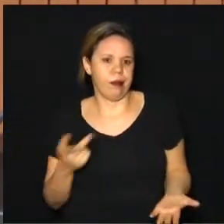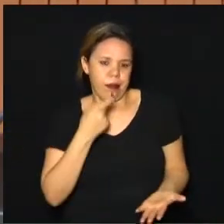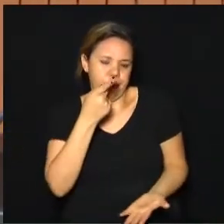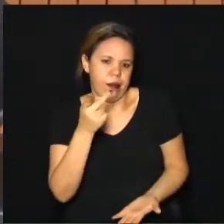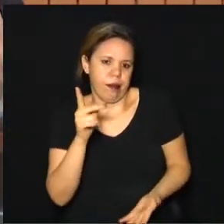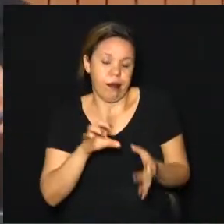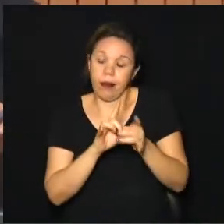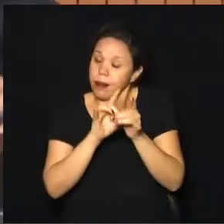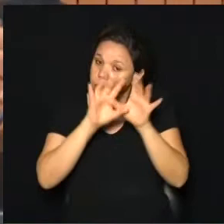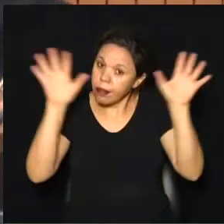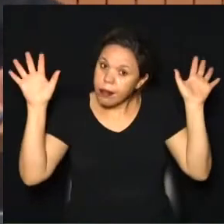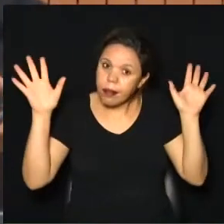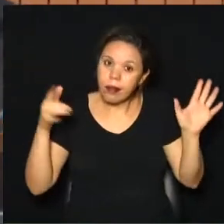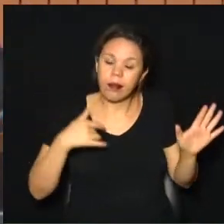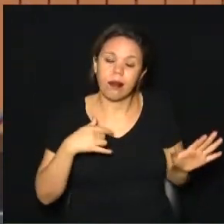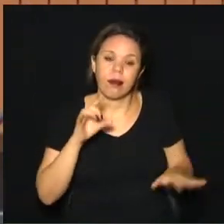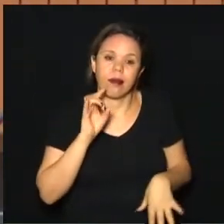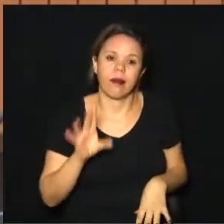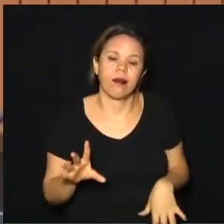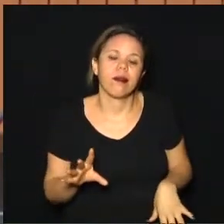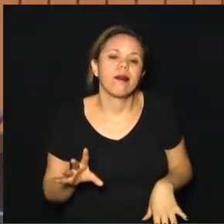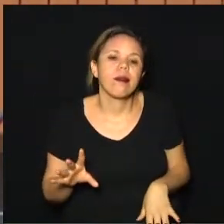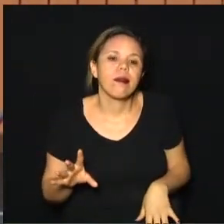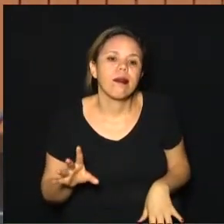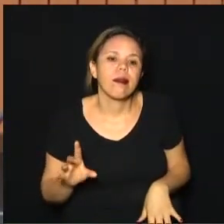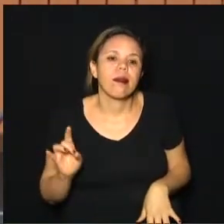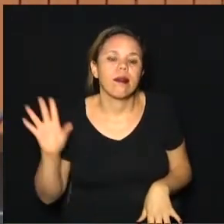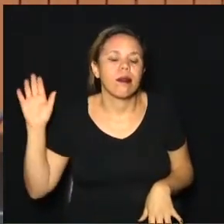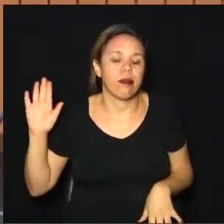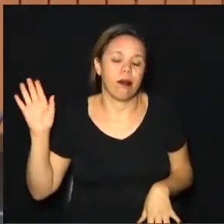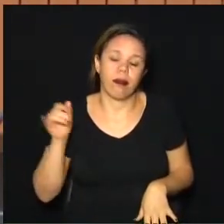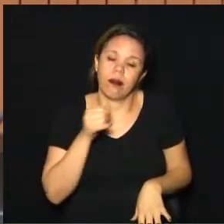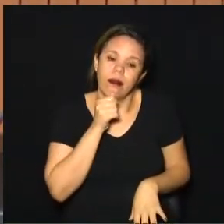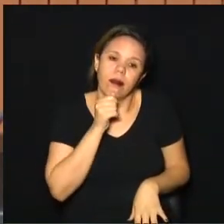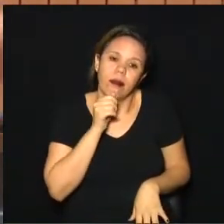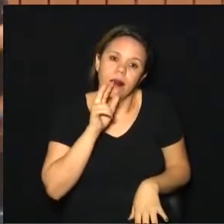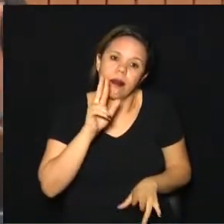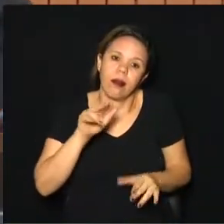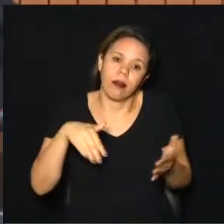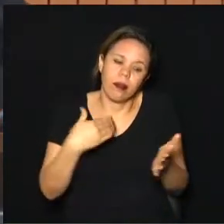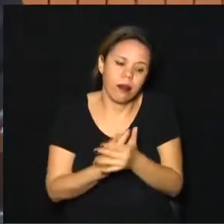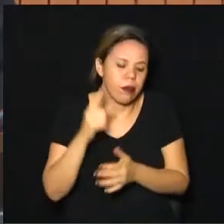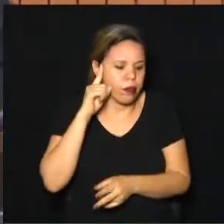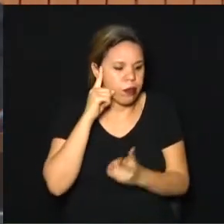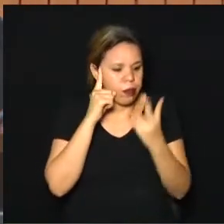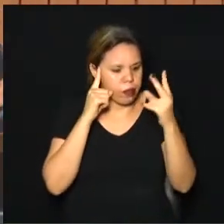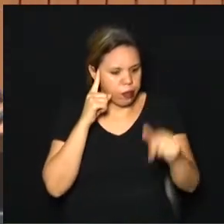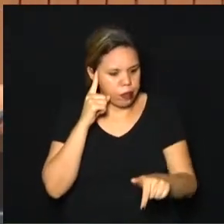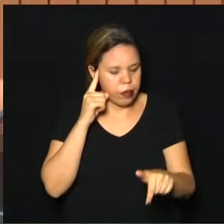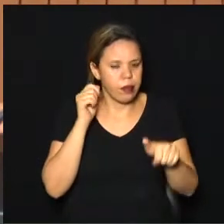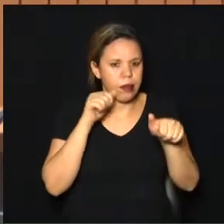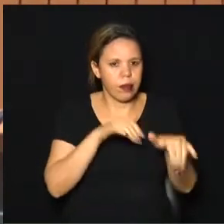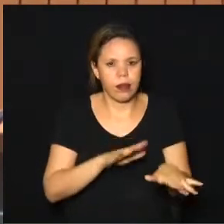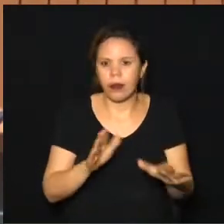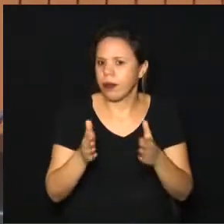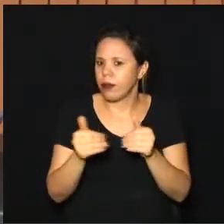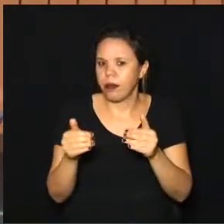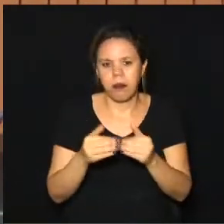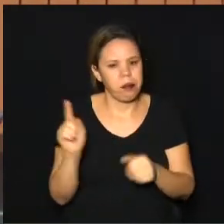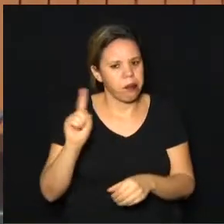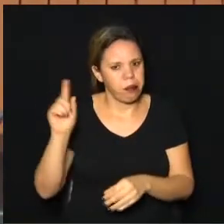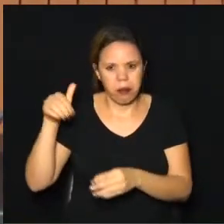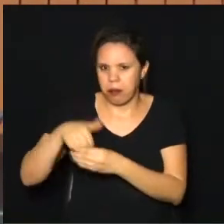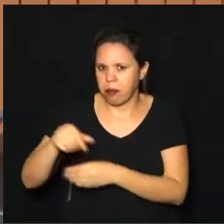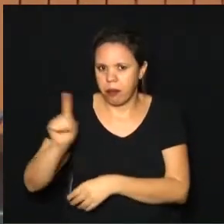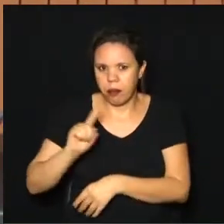mas deixe claro que você é um pré-candidato e nunca, até o dia 27 de setembro, peça voto. Então